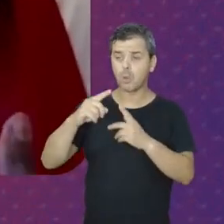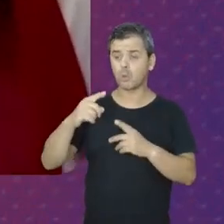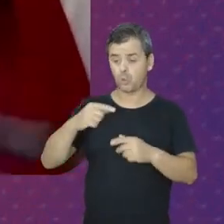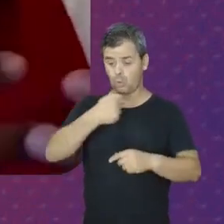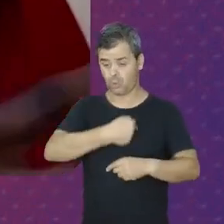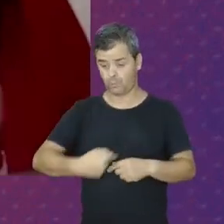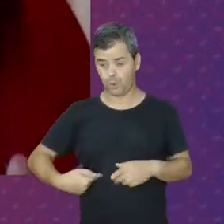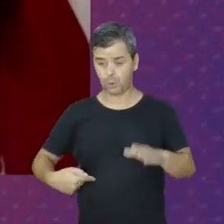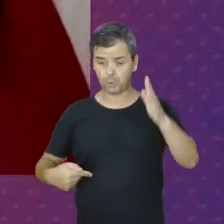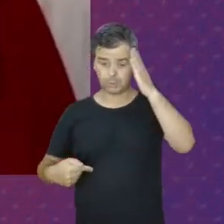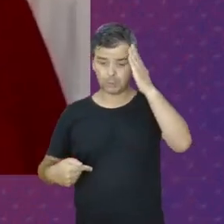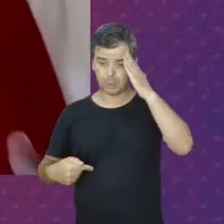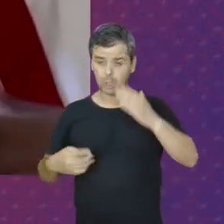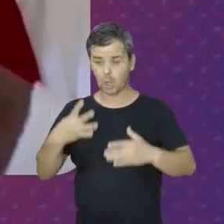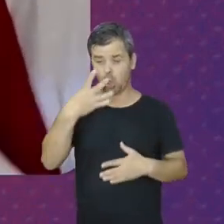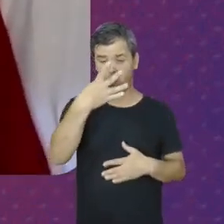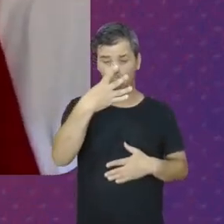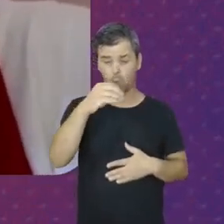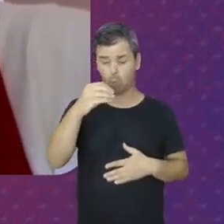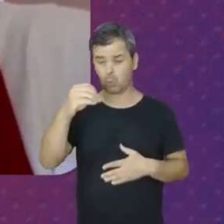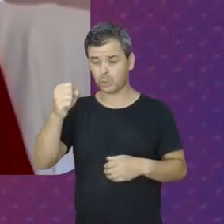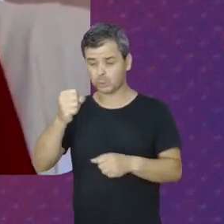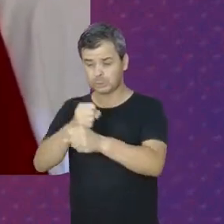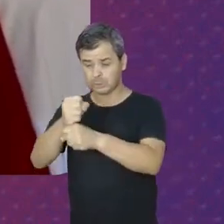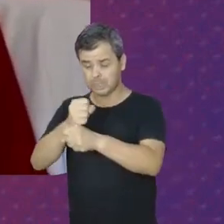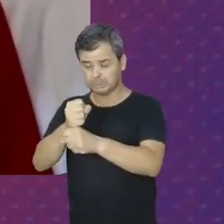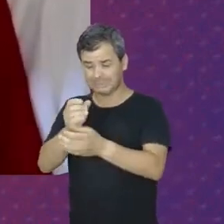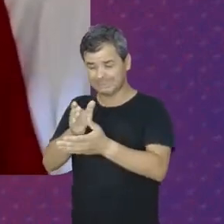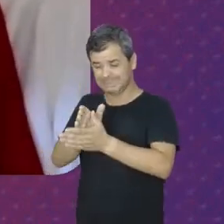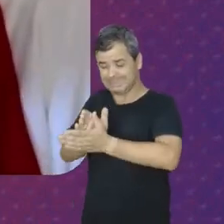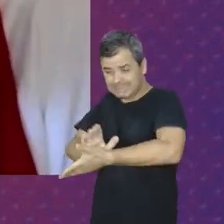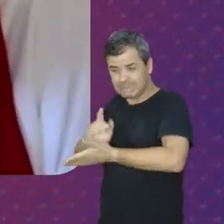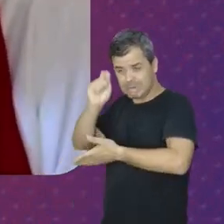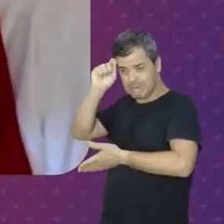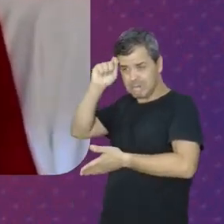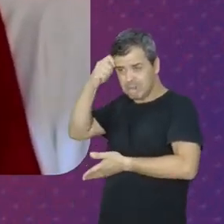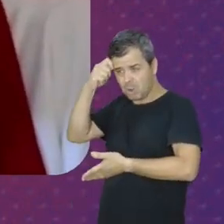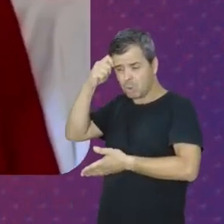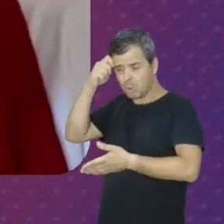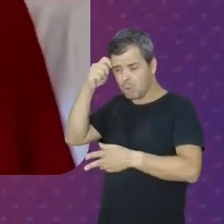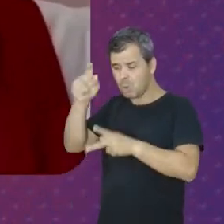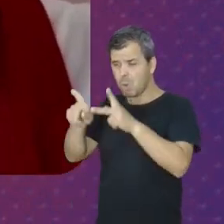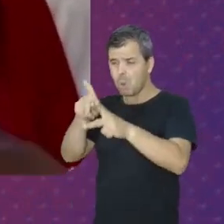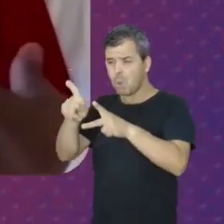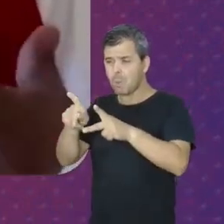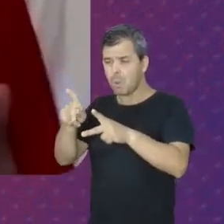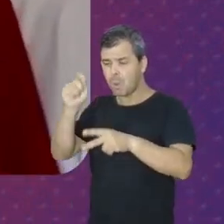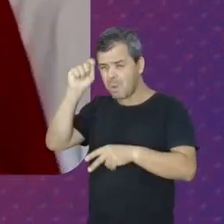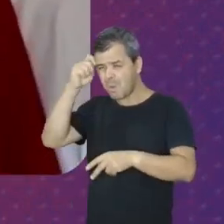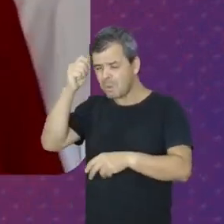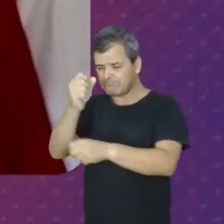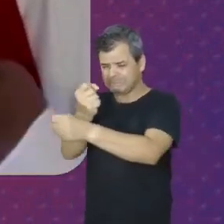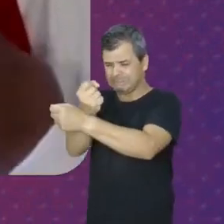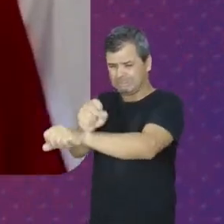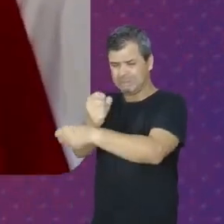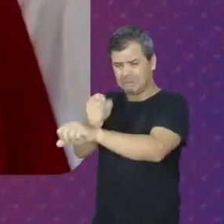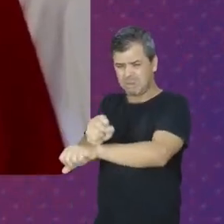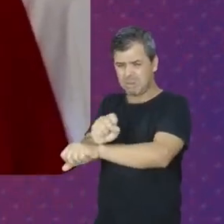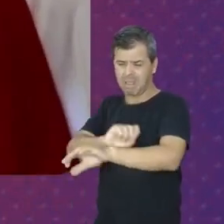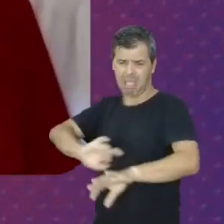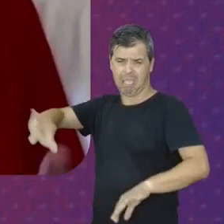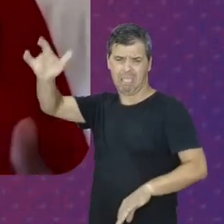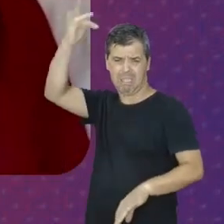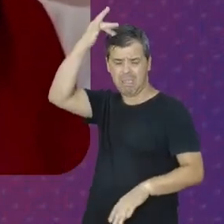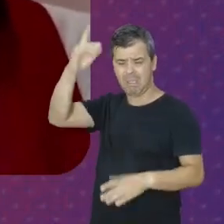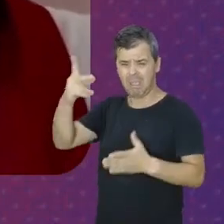compreendeu que os 400 anos do racismo contra o povo negro, essa escravidão absurda